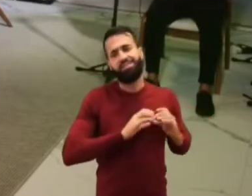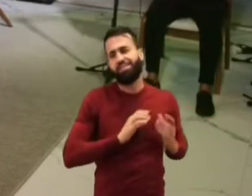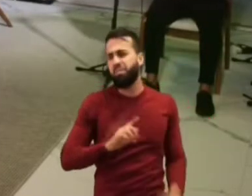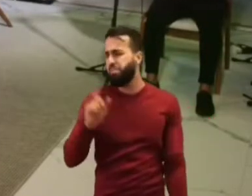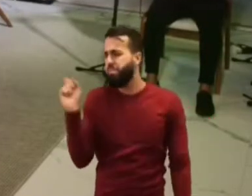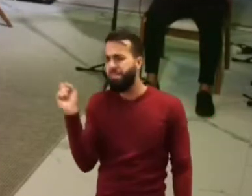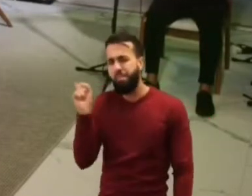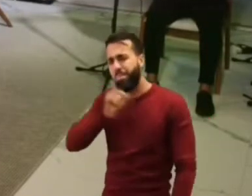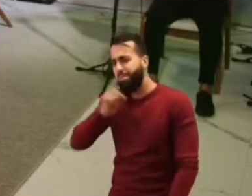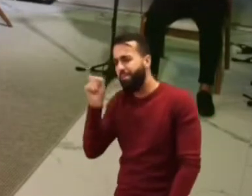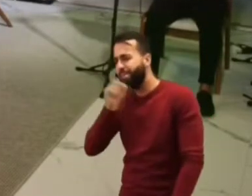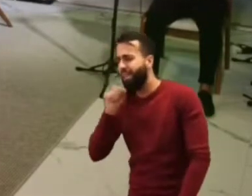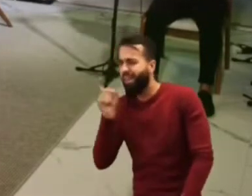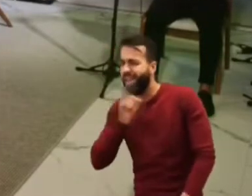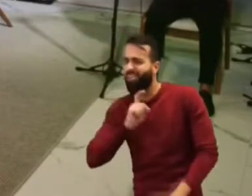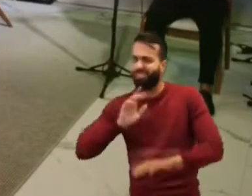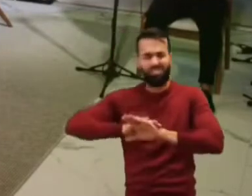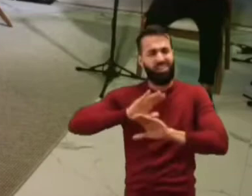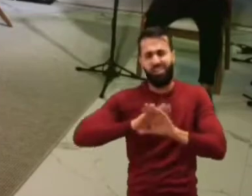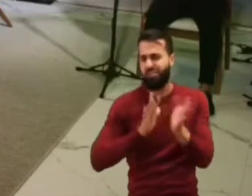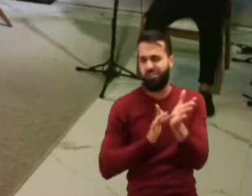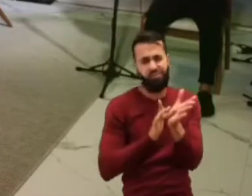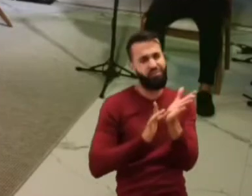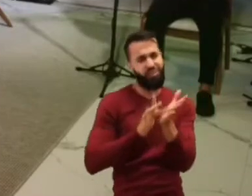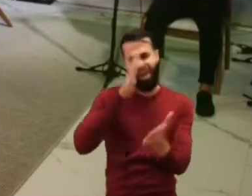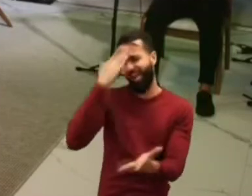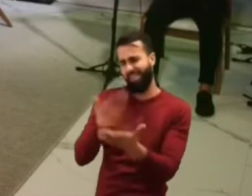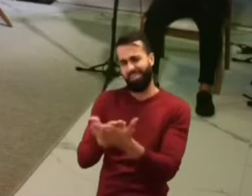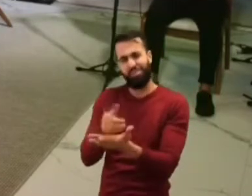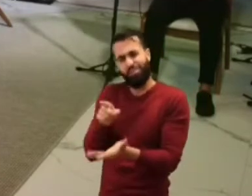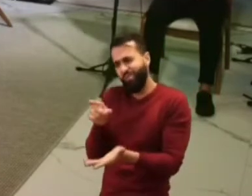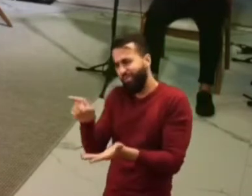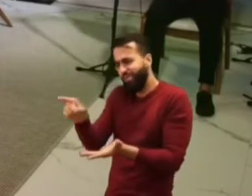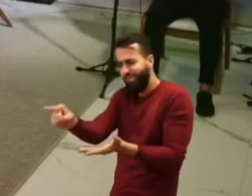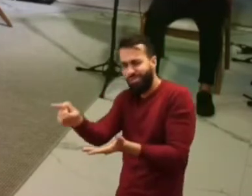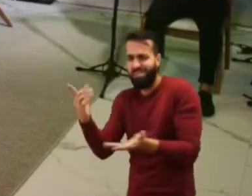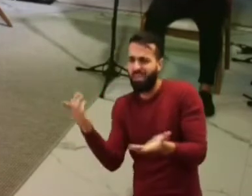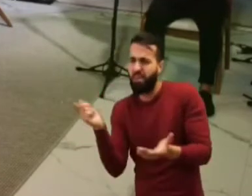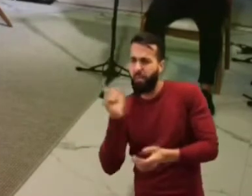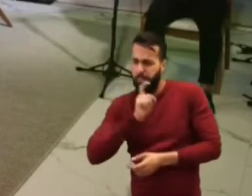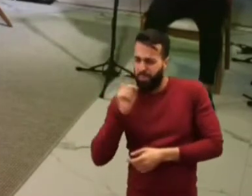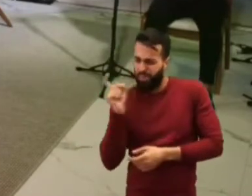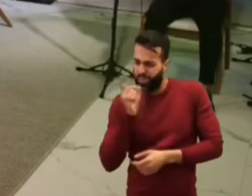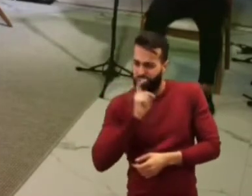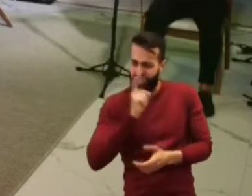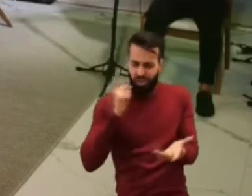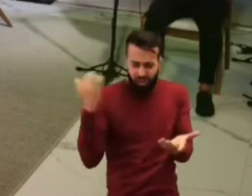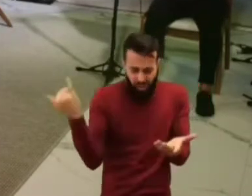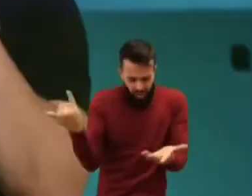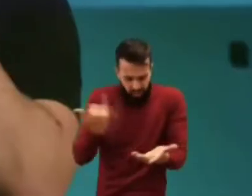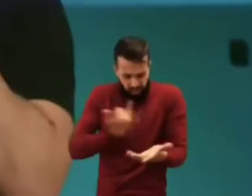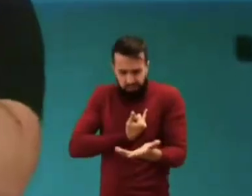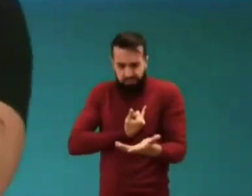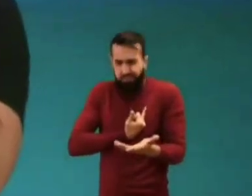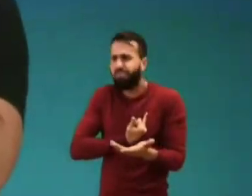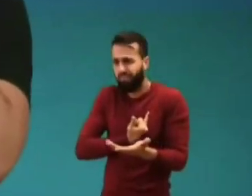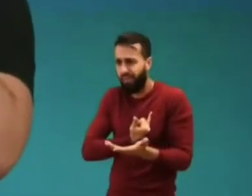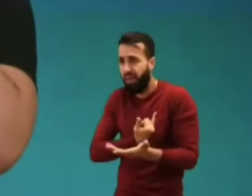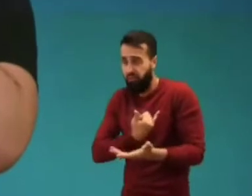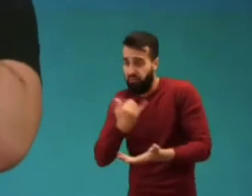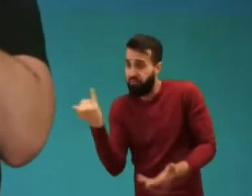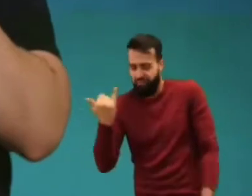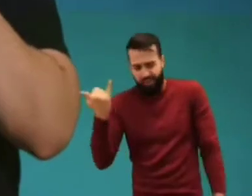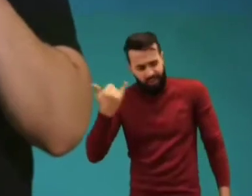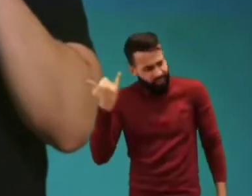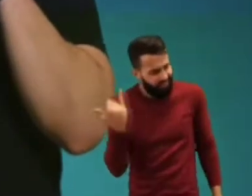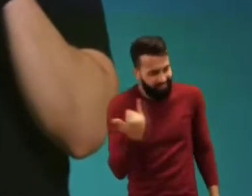que eu finjo que acredito no seu coração. Conte uma mentira pra minha paixão. Diz que ainda sou o